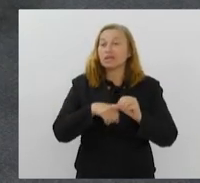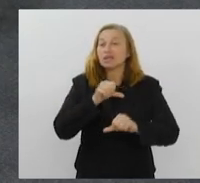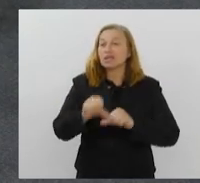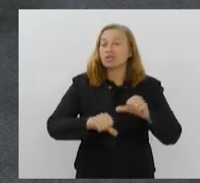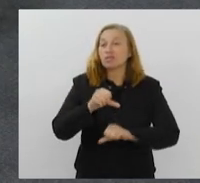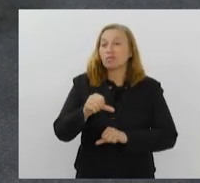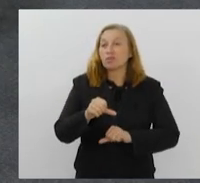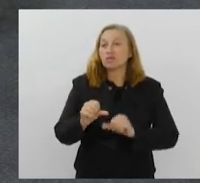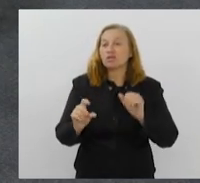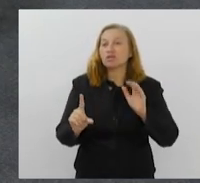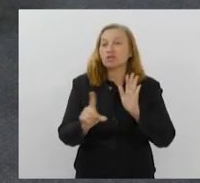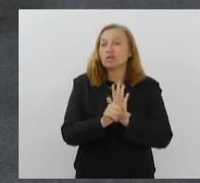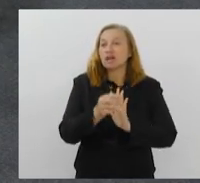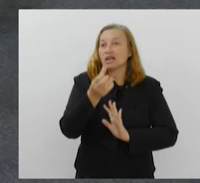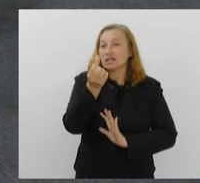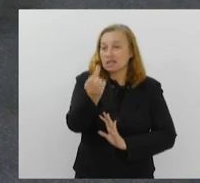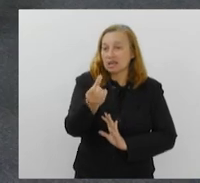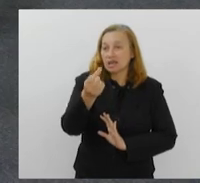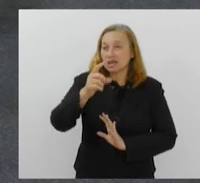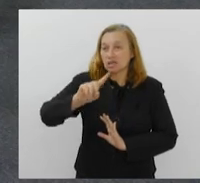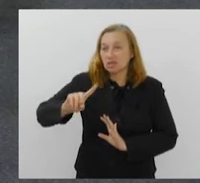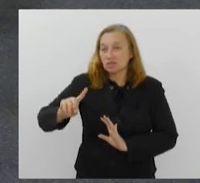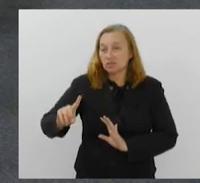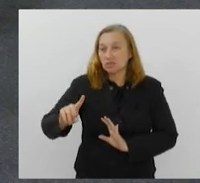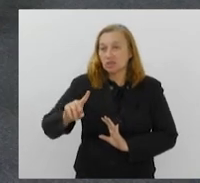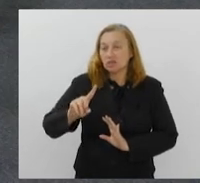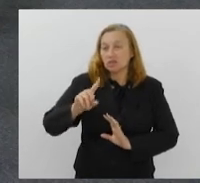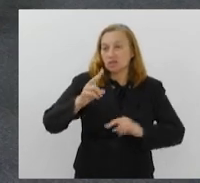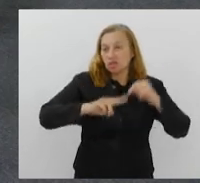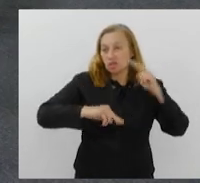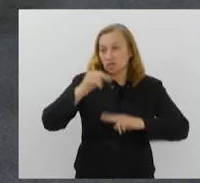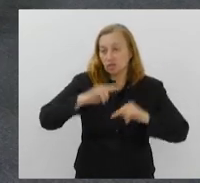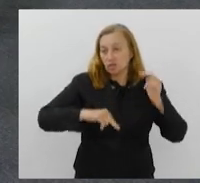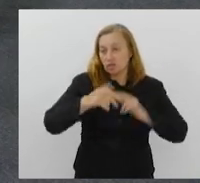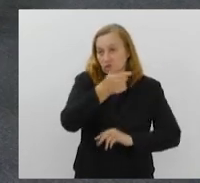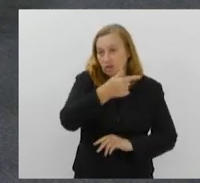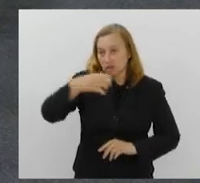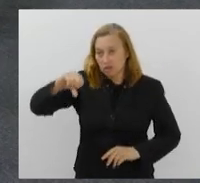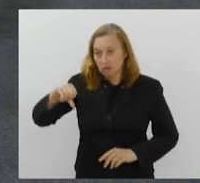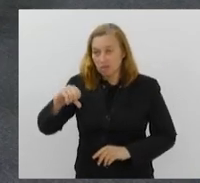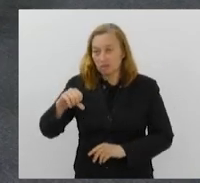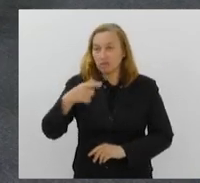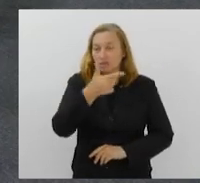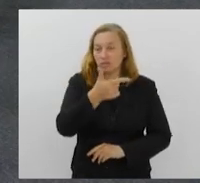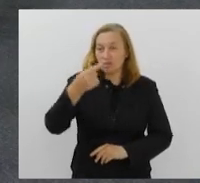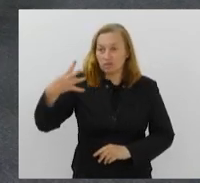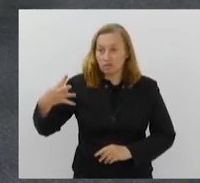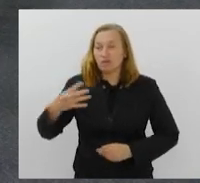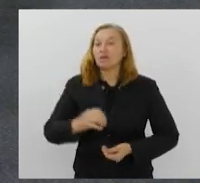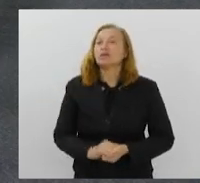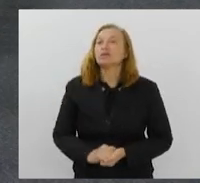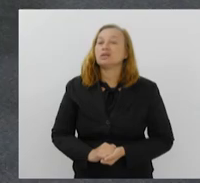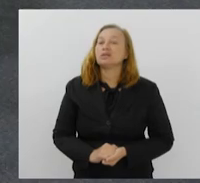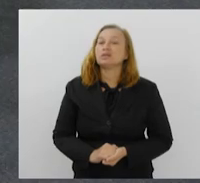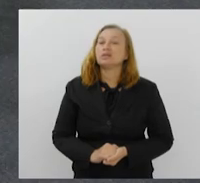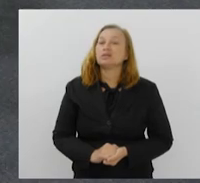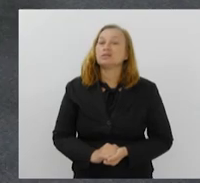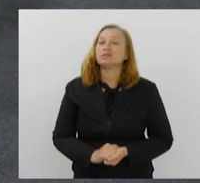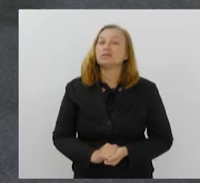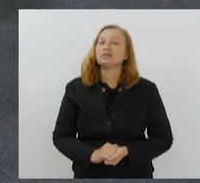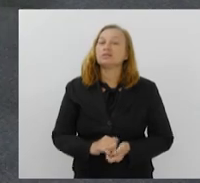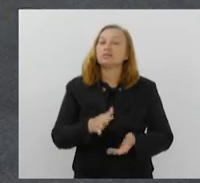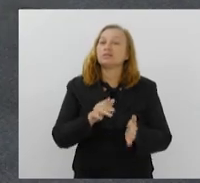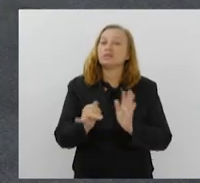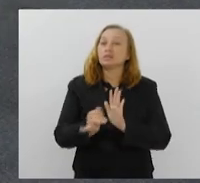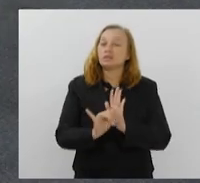dia 6/6, a lei complementar 219 de 2024, que foi publicada no